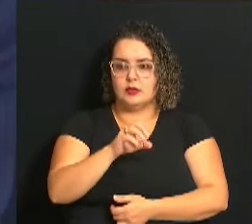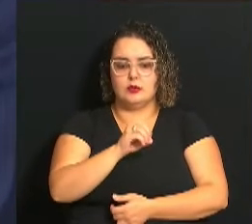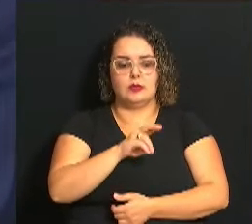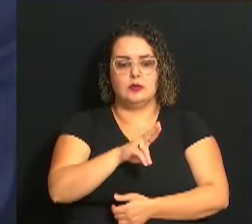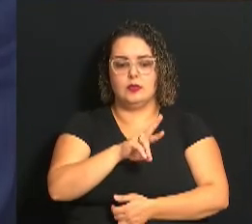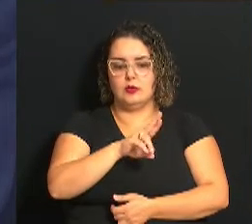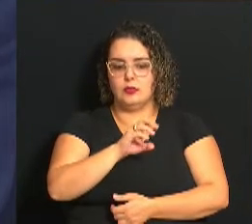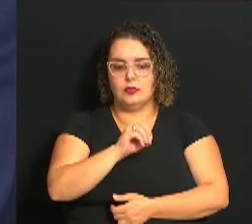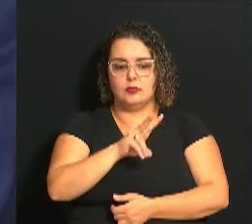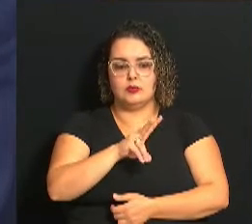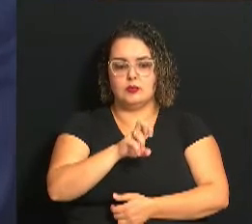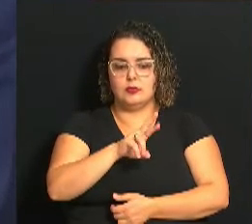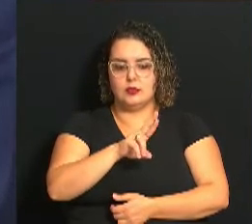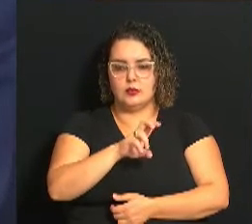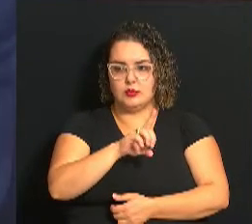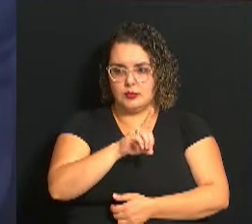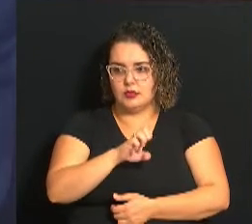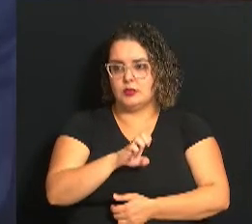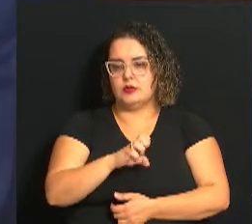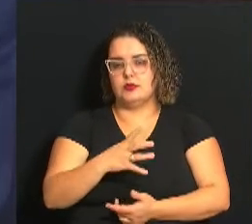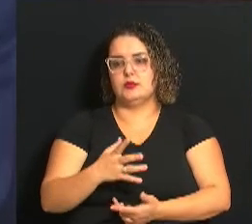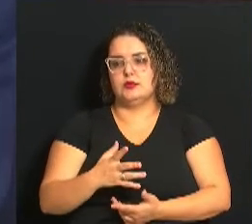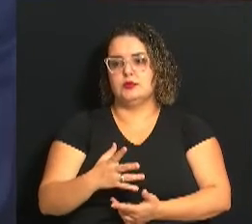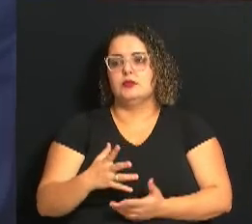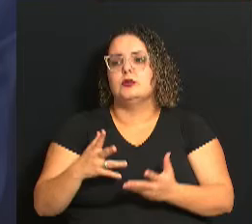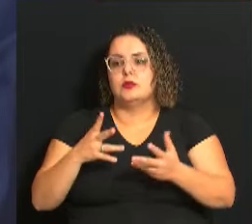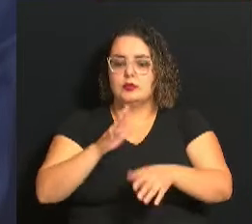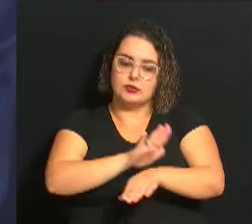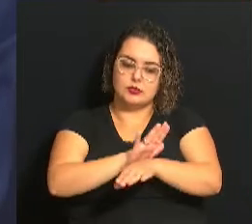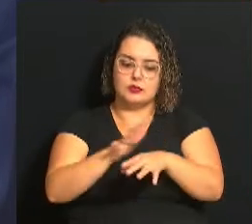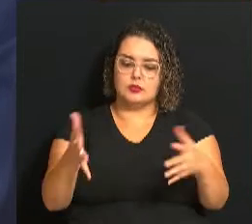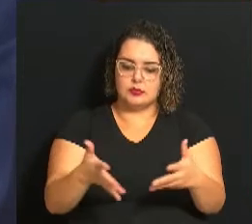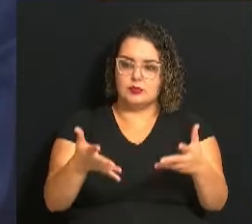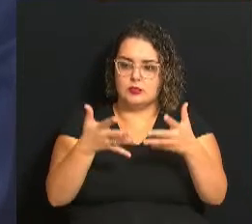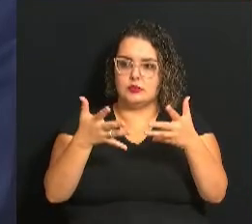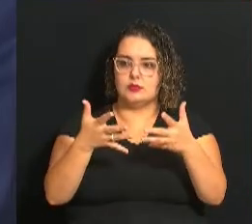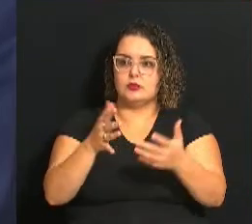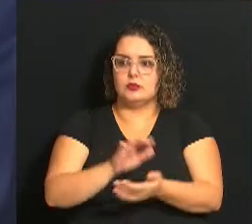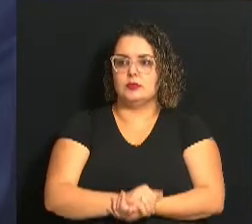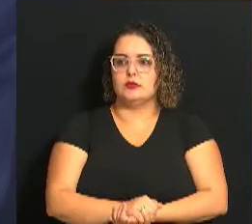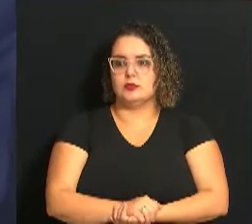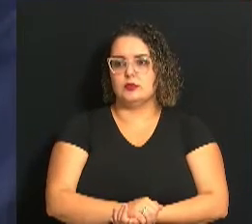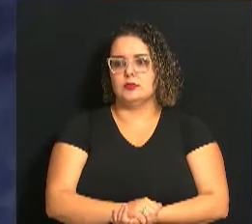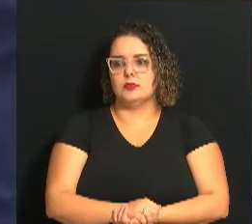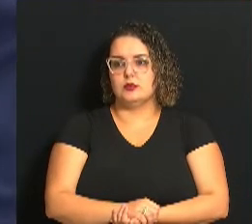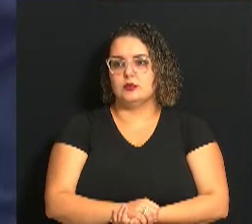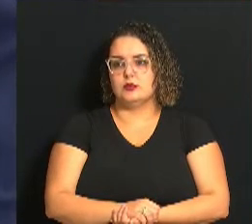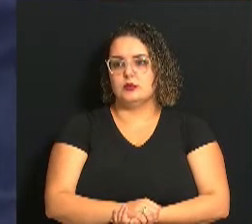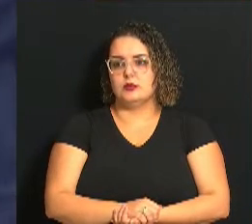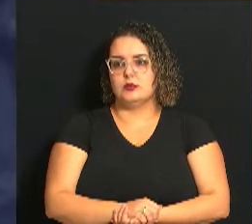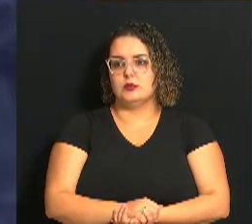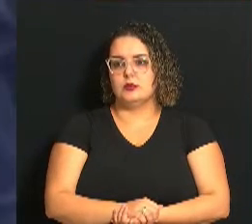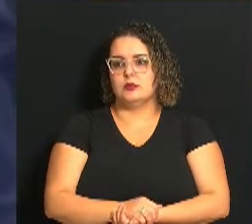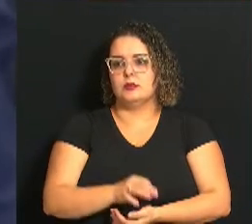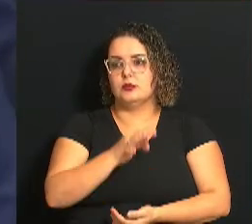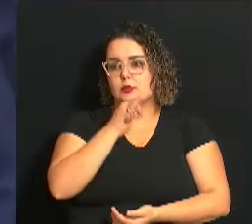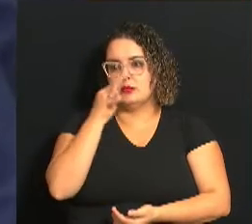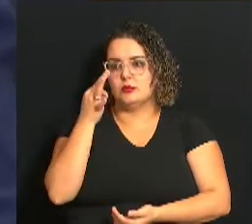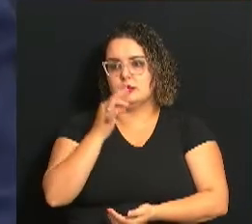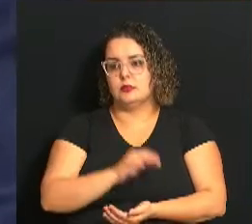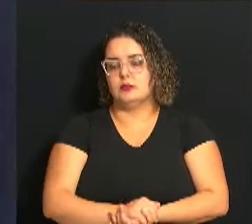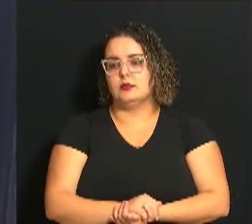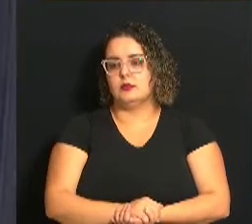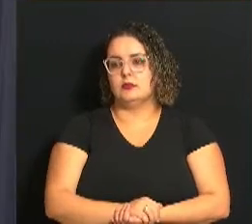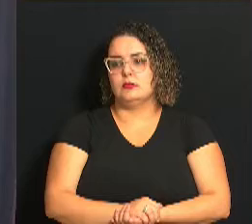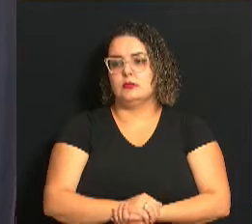gente precisa trazer um pouco, ajudar a crescer esse lado da cidade com esse perfil. Perfeito, vereador. Na verdade, a APA do